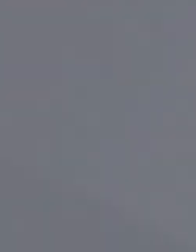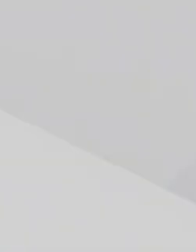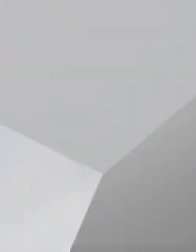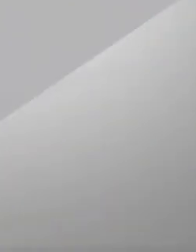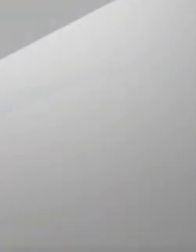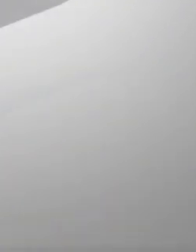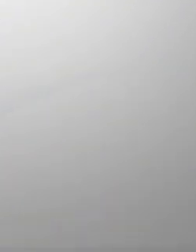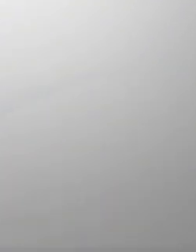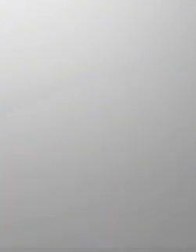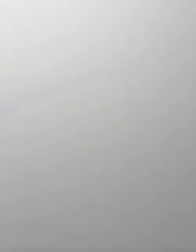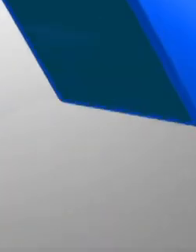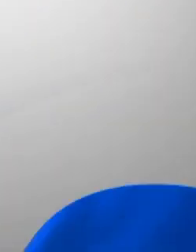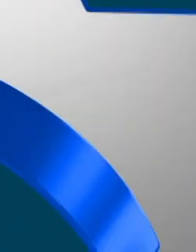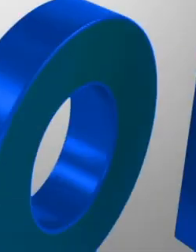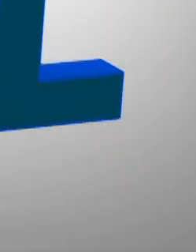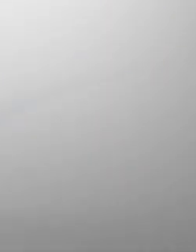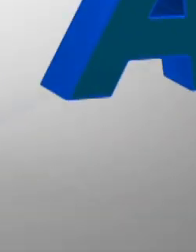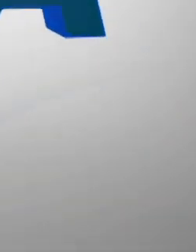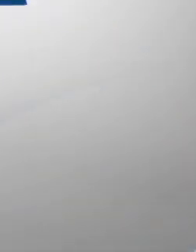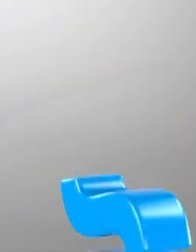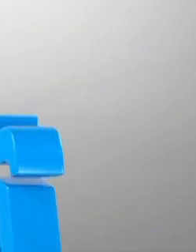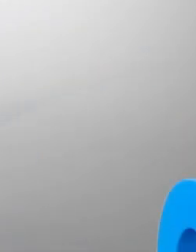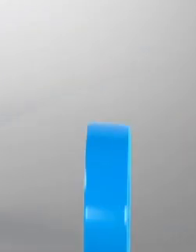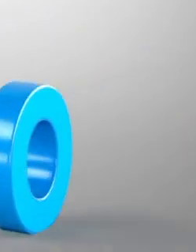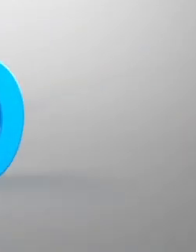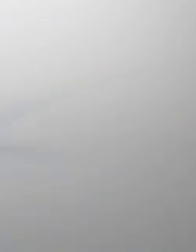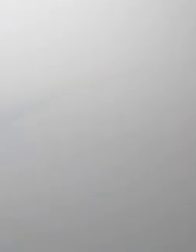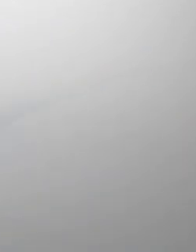E aí